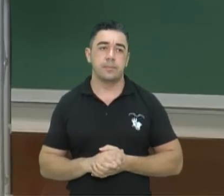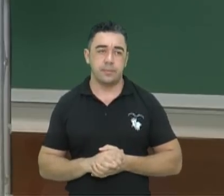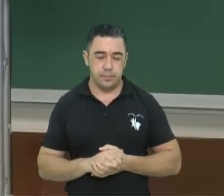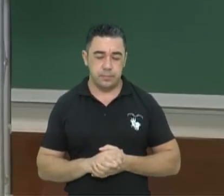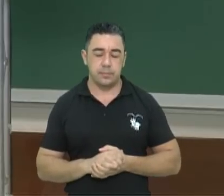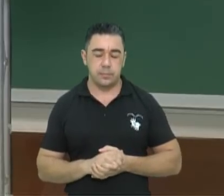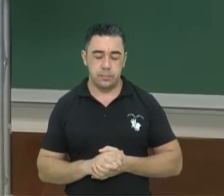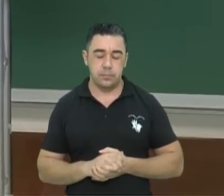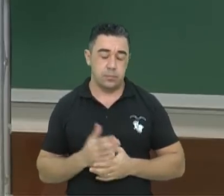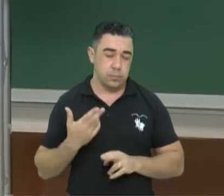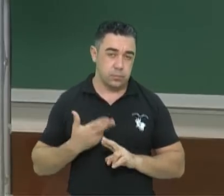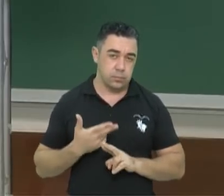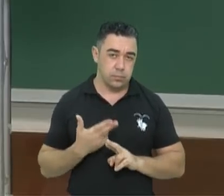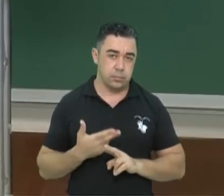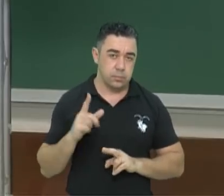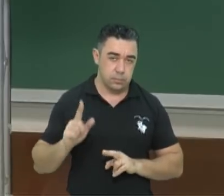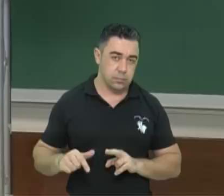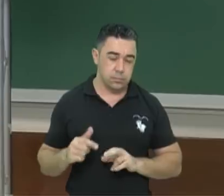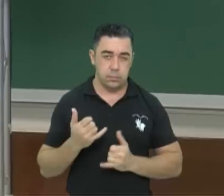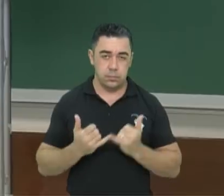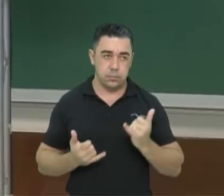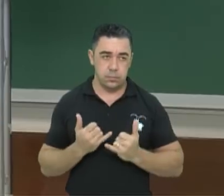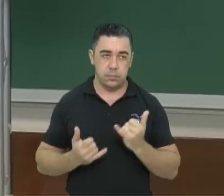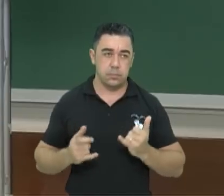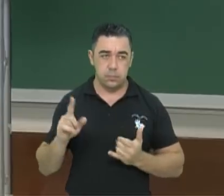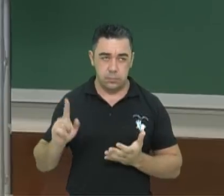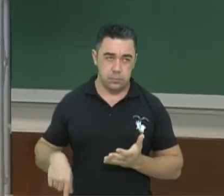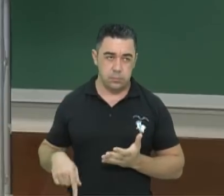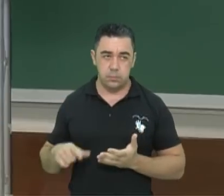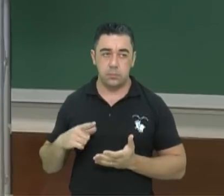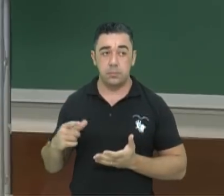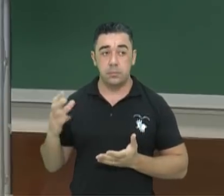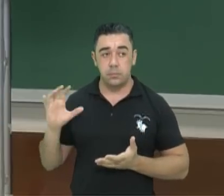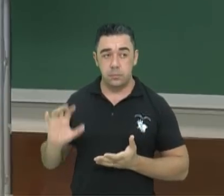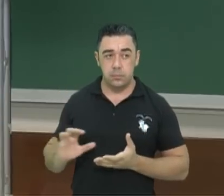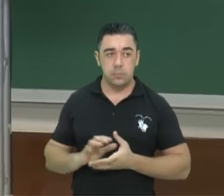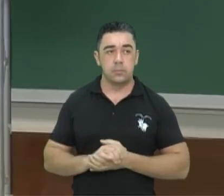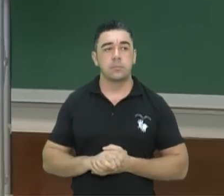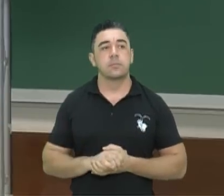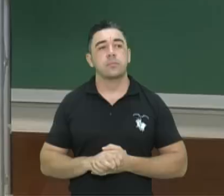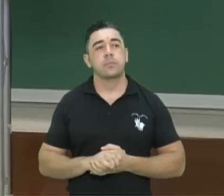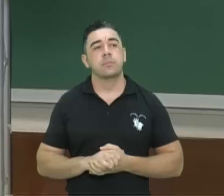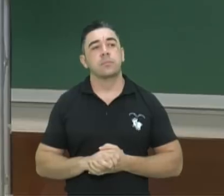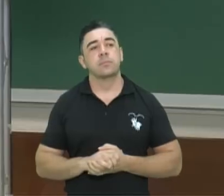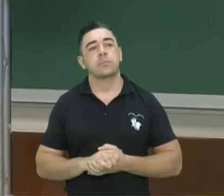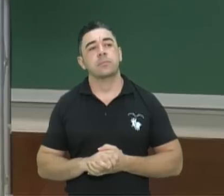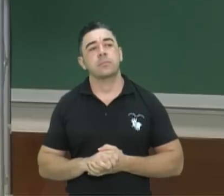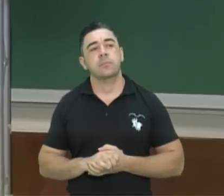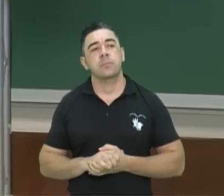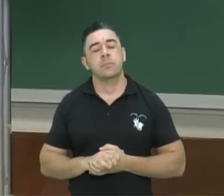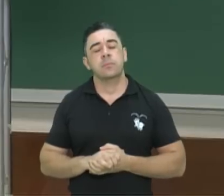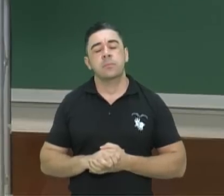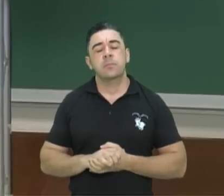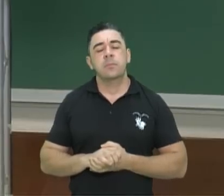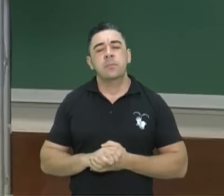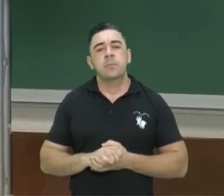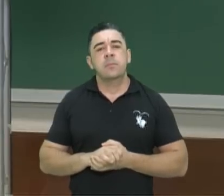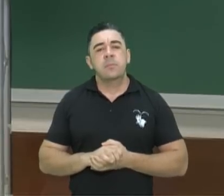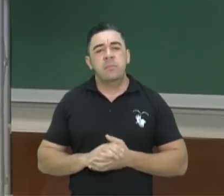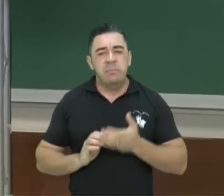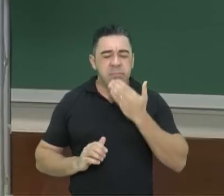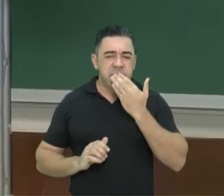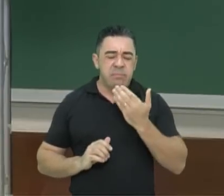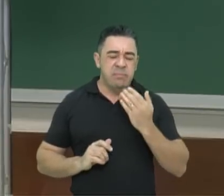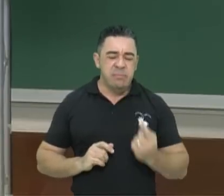Então, utilizando a condição de semelhança, nós temos. Então, observe lá, que como ele